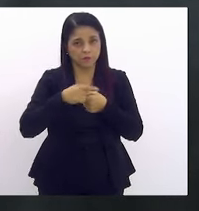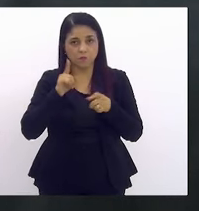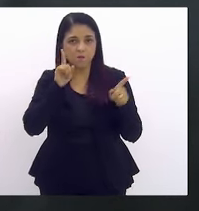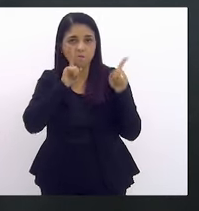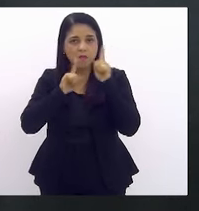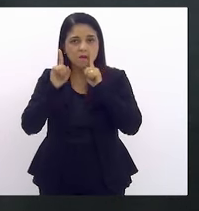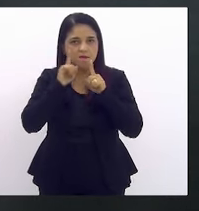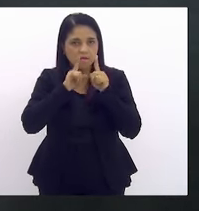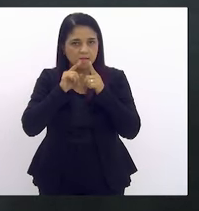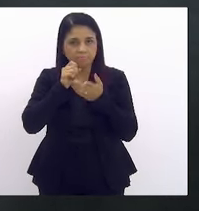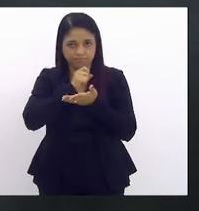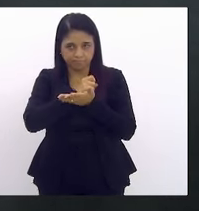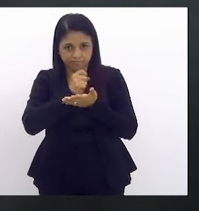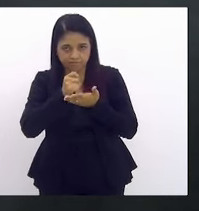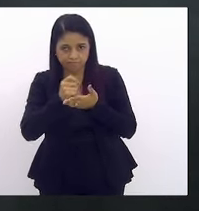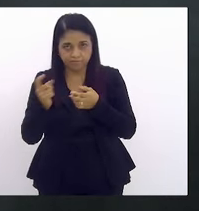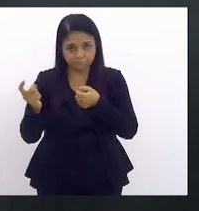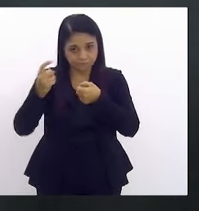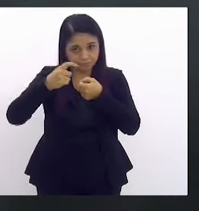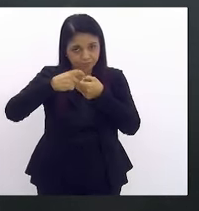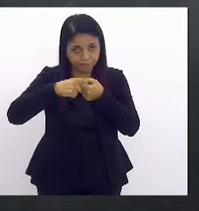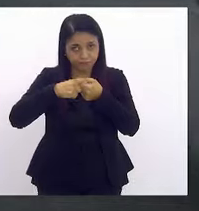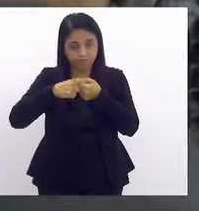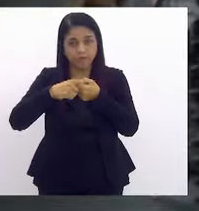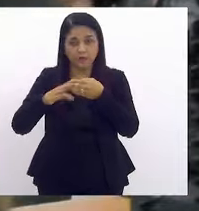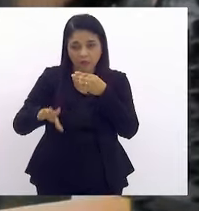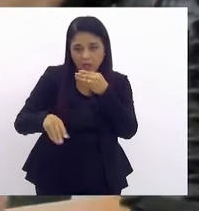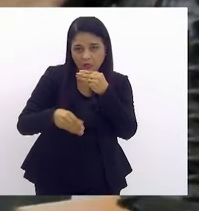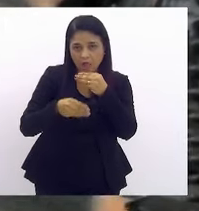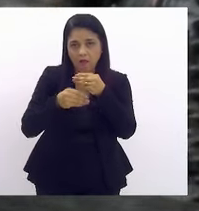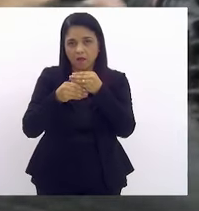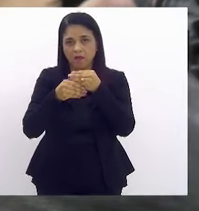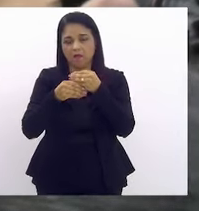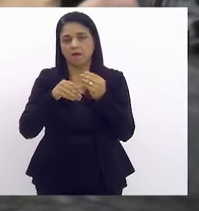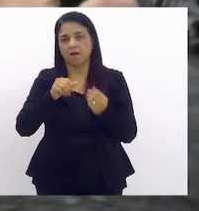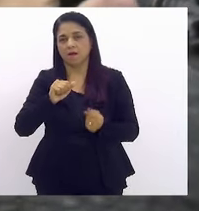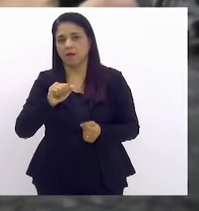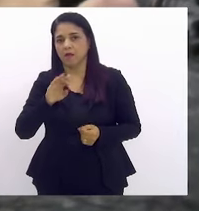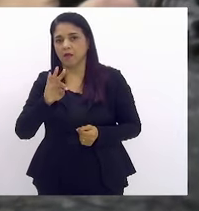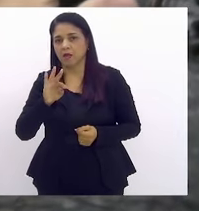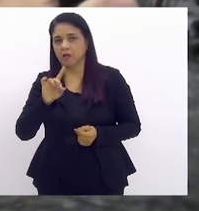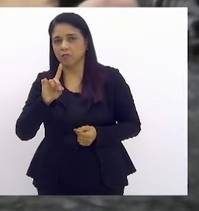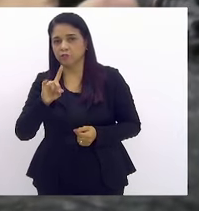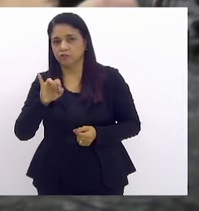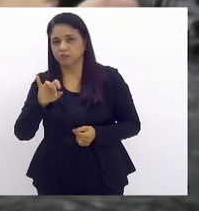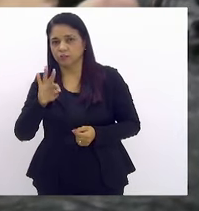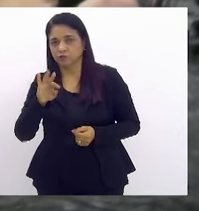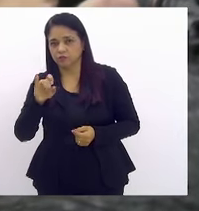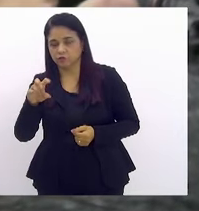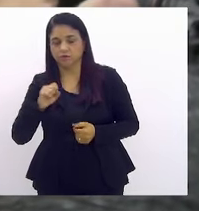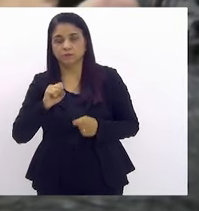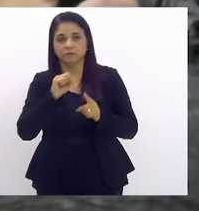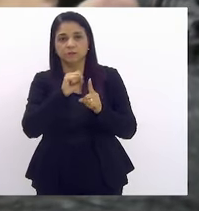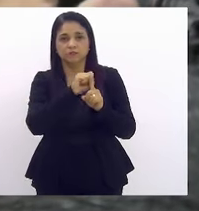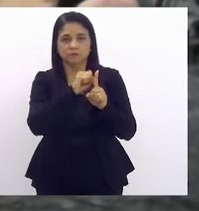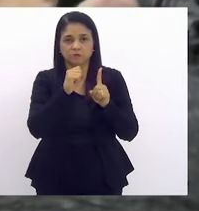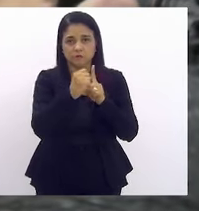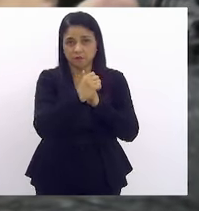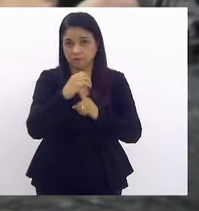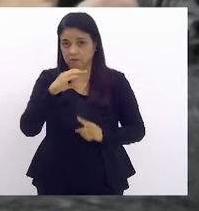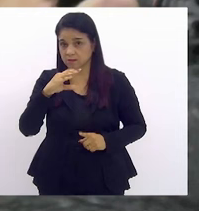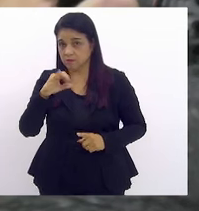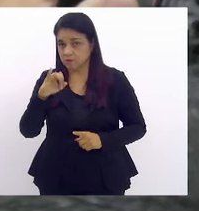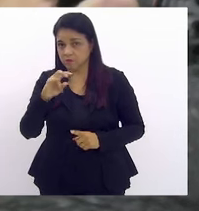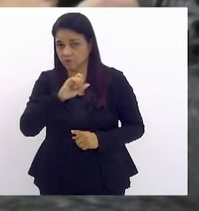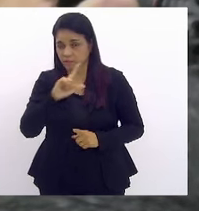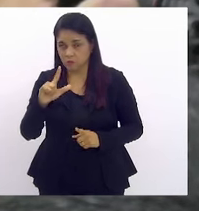fosse feito um aditivo da participação da sociedade civil de uma melhor forma.